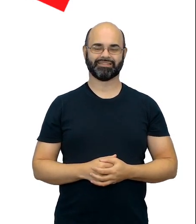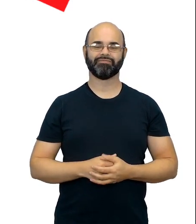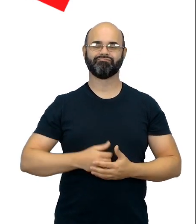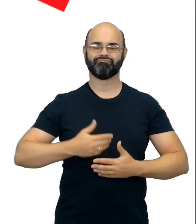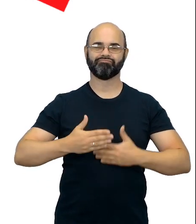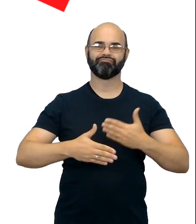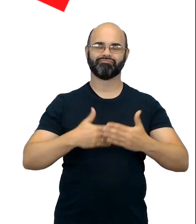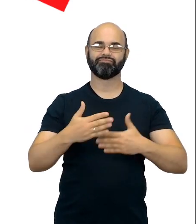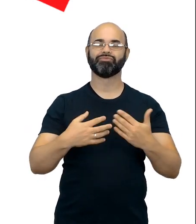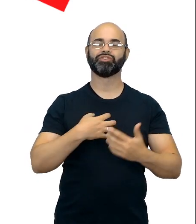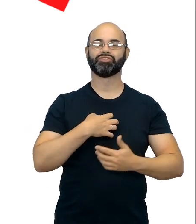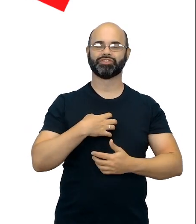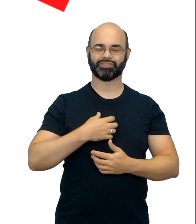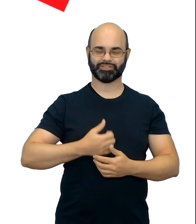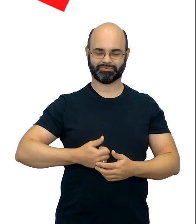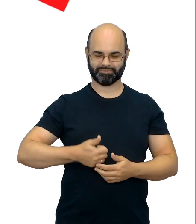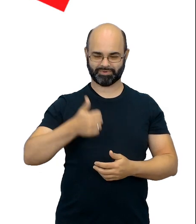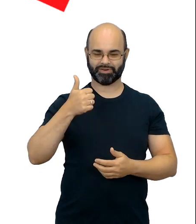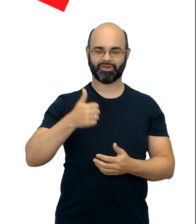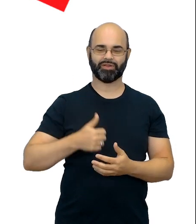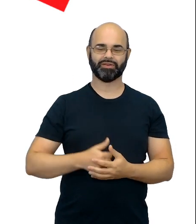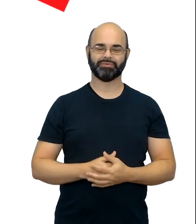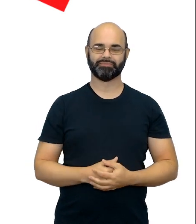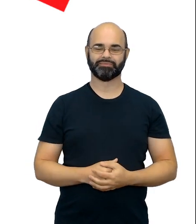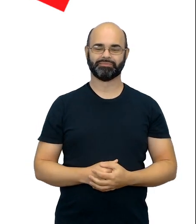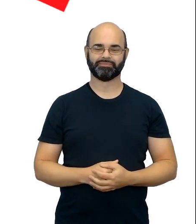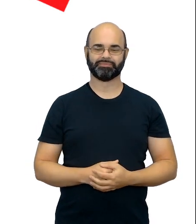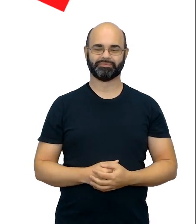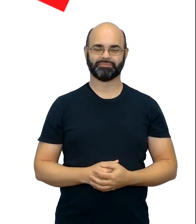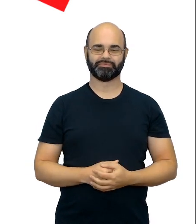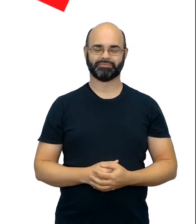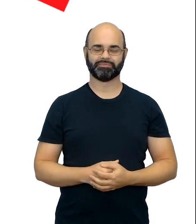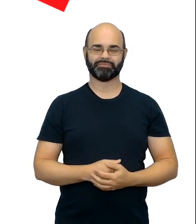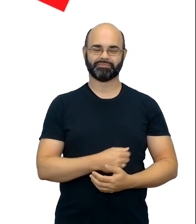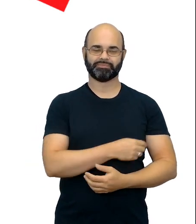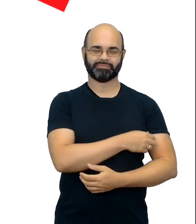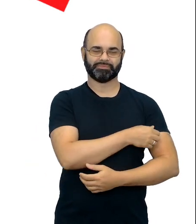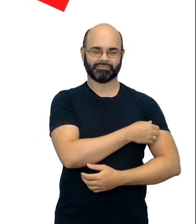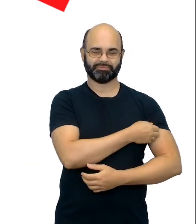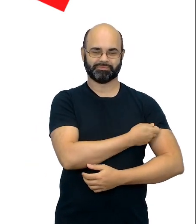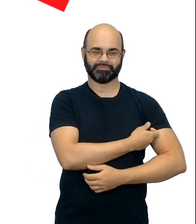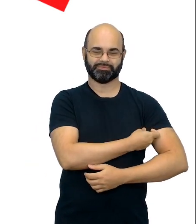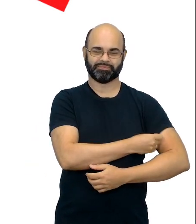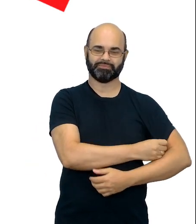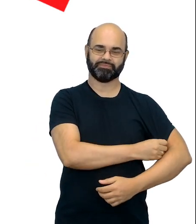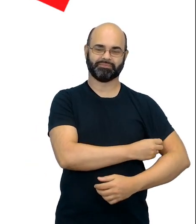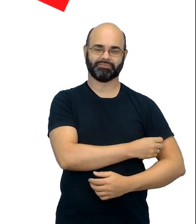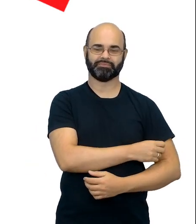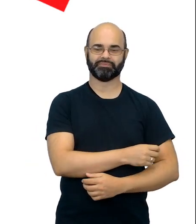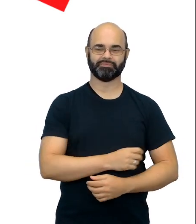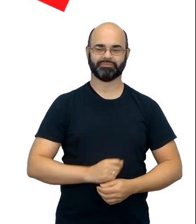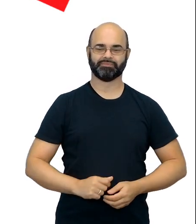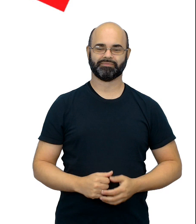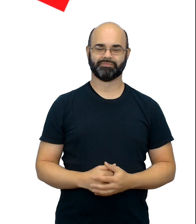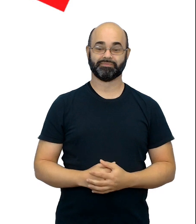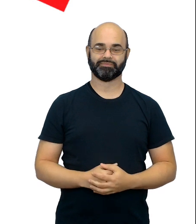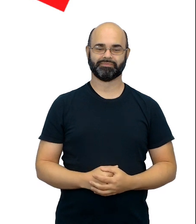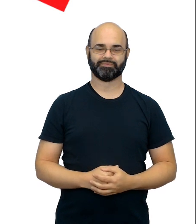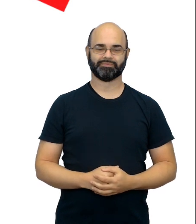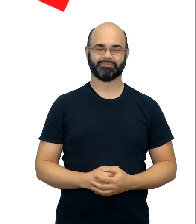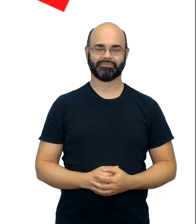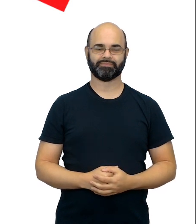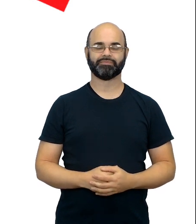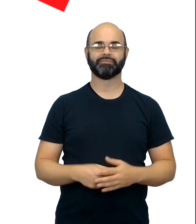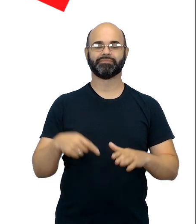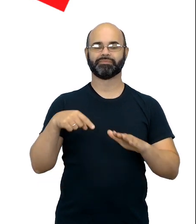aqui tratando da formação para professores no projeto de recuperação e aprofundamento, tendo como componente curricular